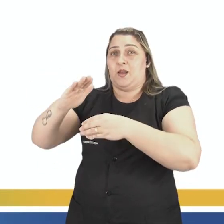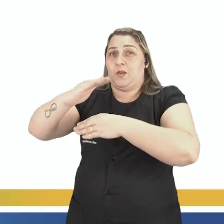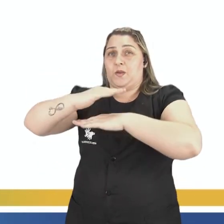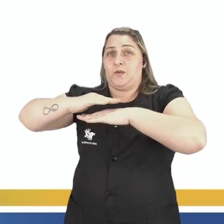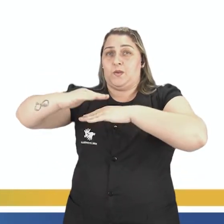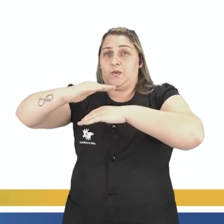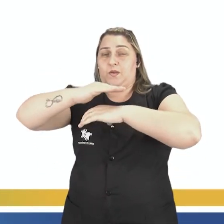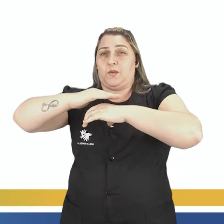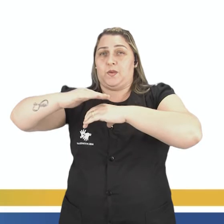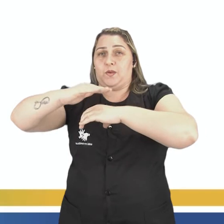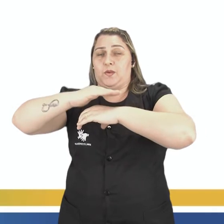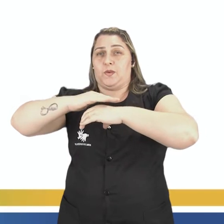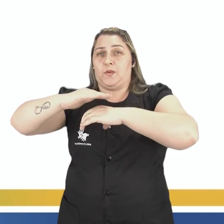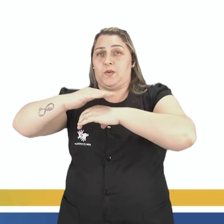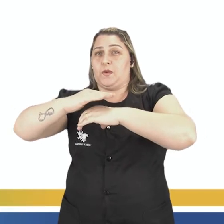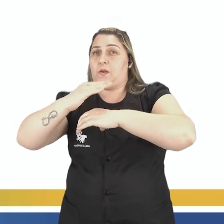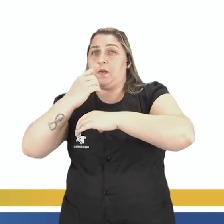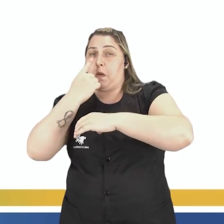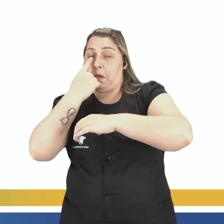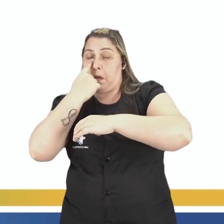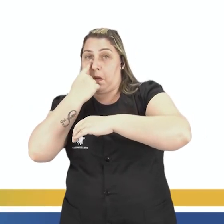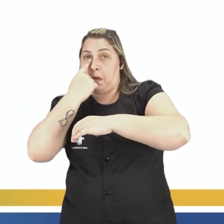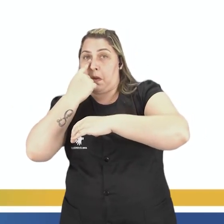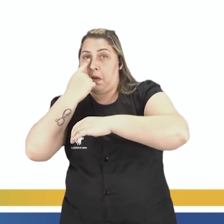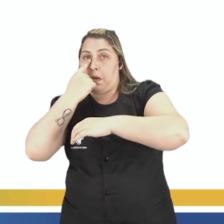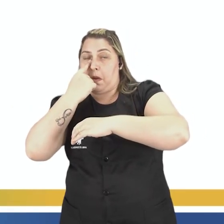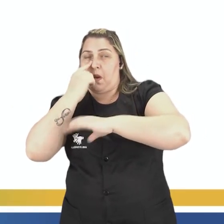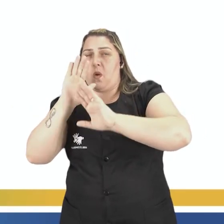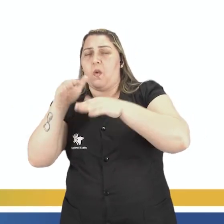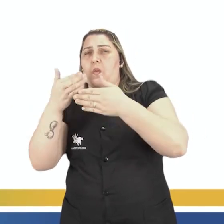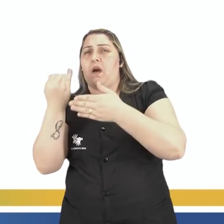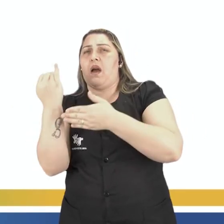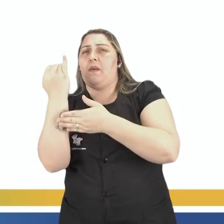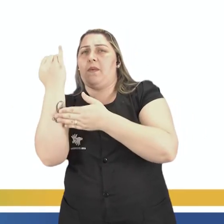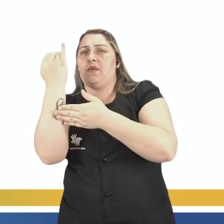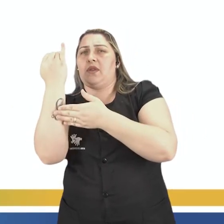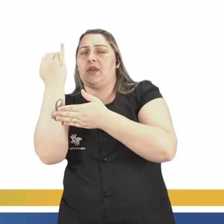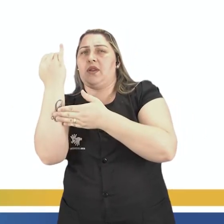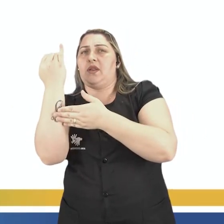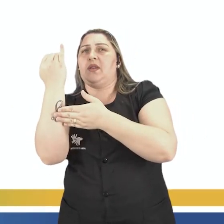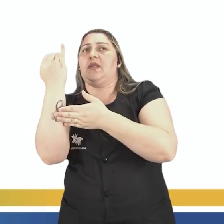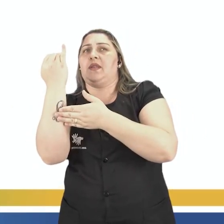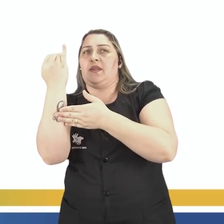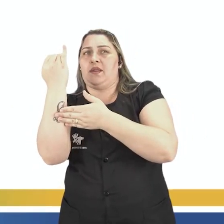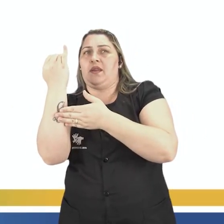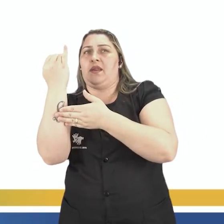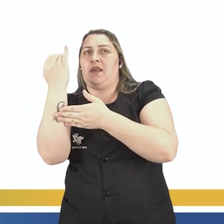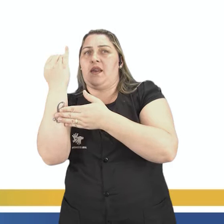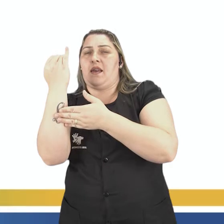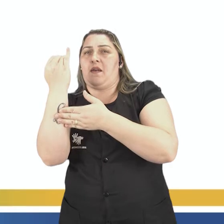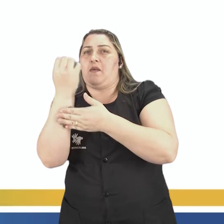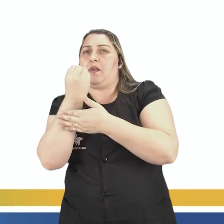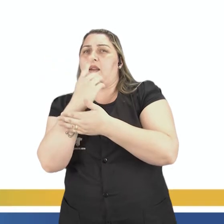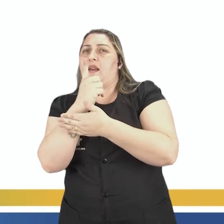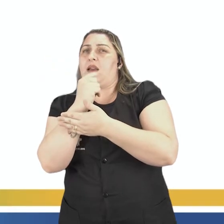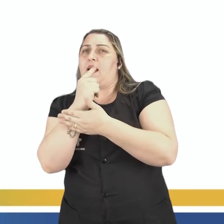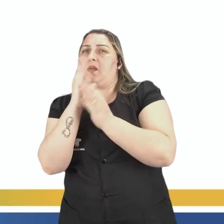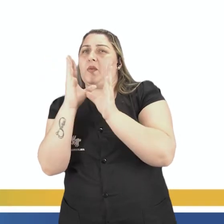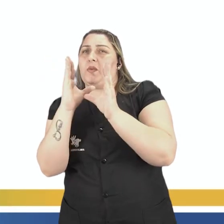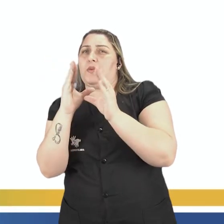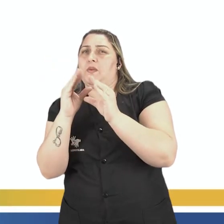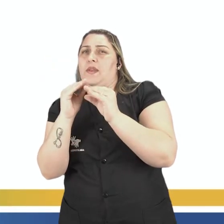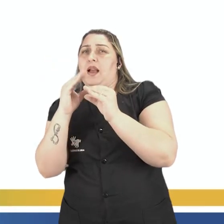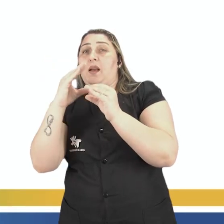superior e no cantinho do seu olho. Qual é a função? A função é umedecer a superfície